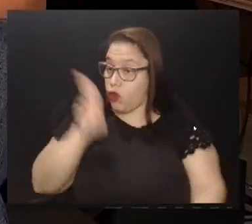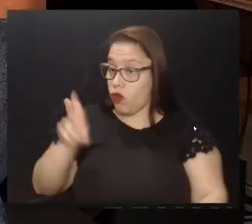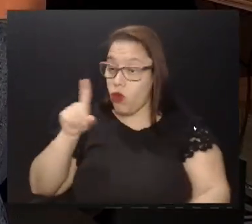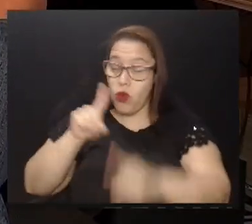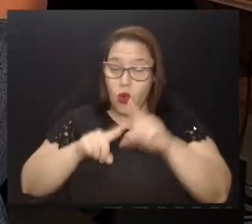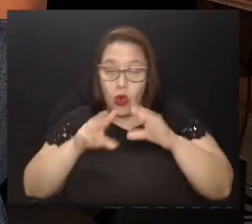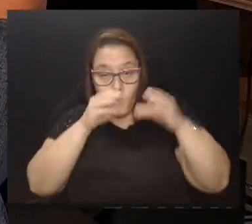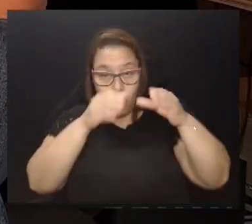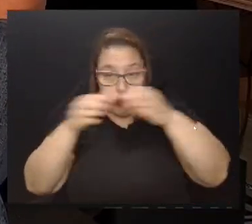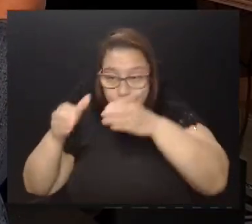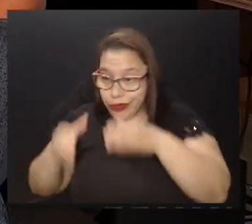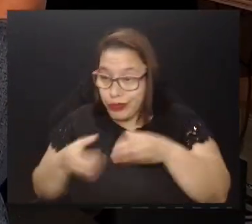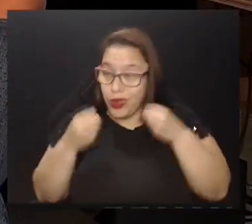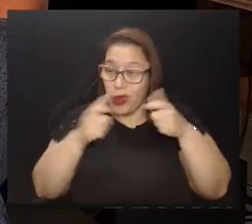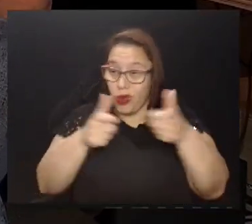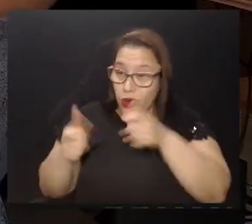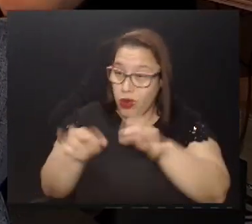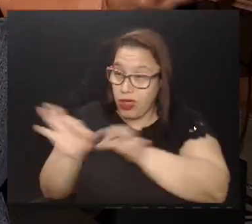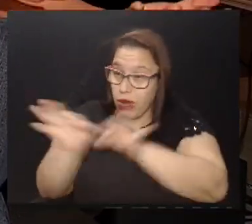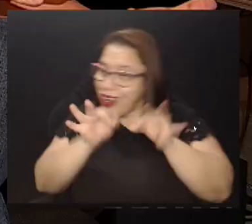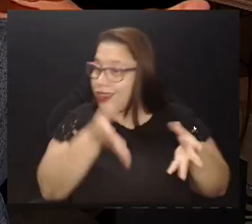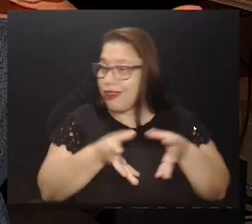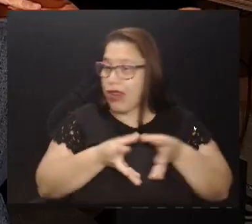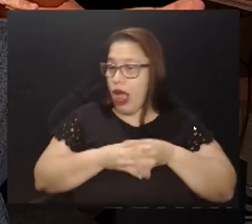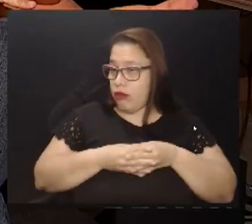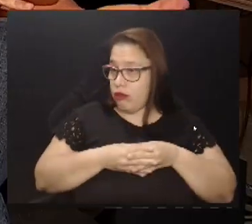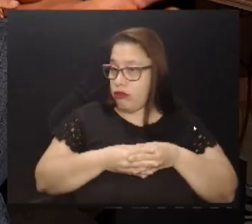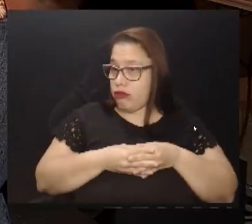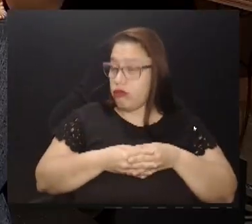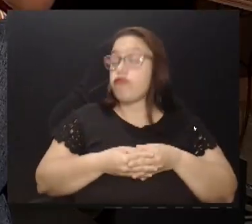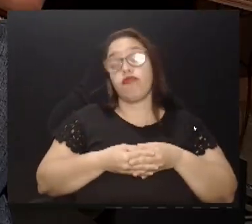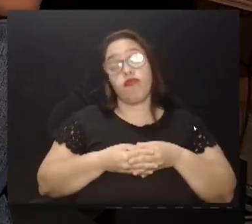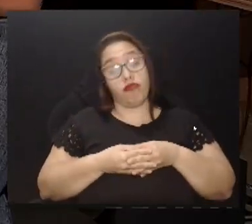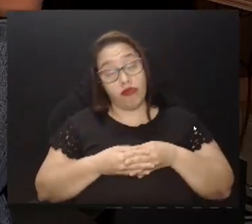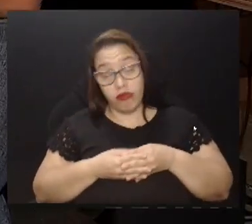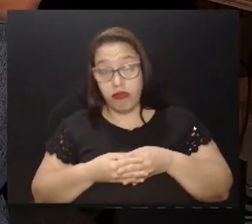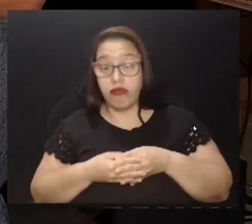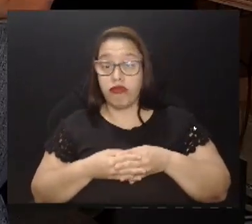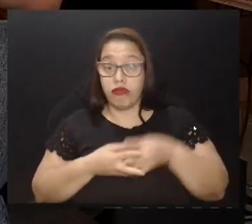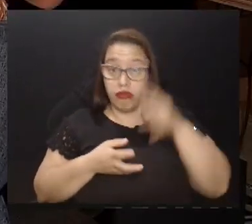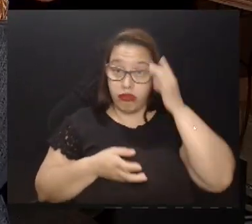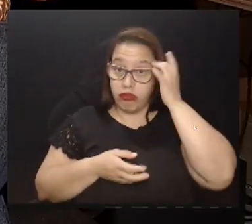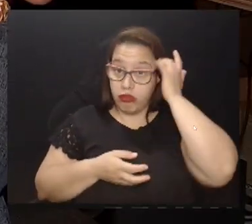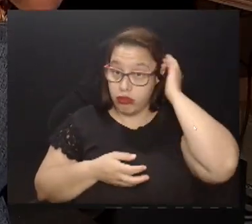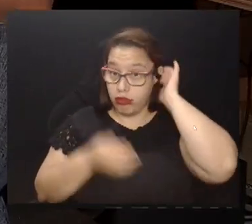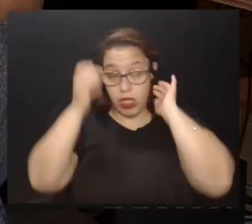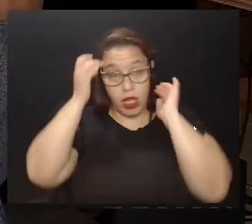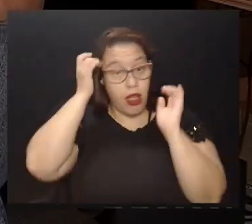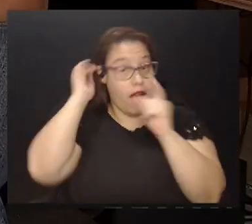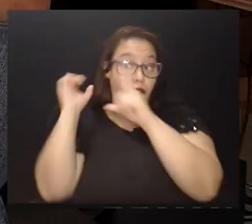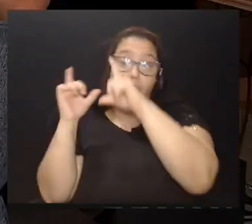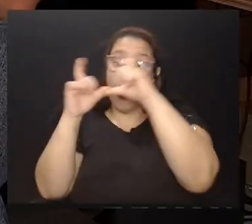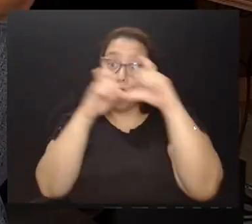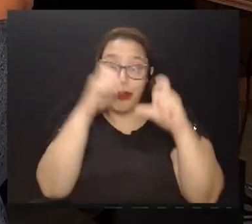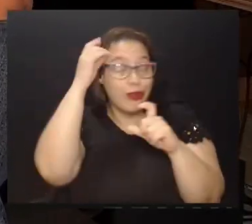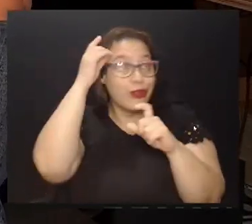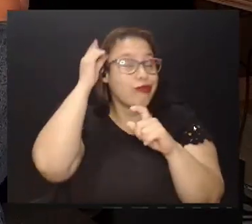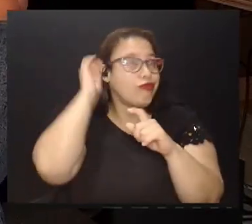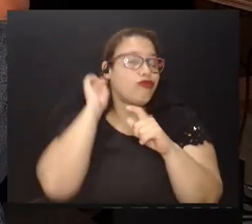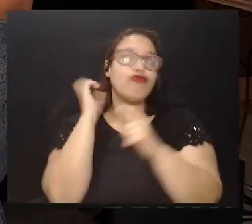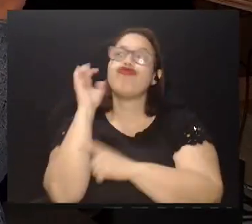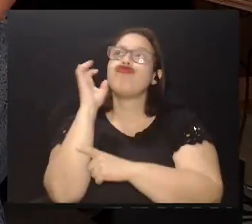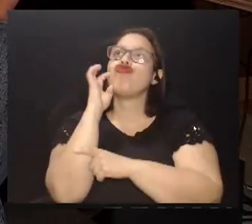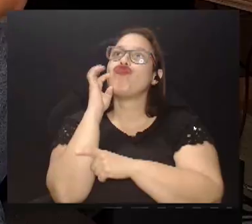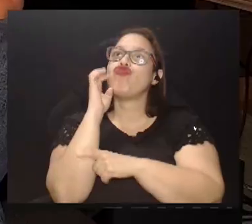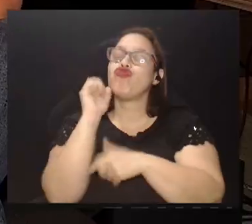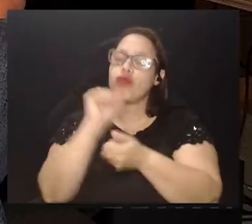vão estar organizados. Assim como da outra parte técnica, a fotografia começa a imaginar como se enquadra, que tipo de lentes vai